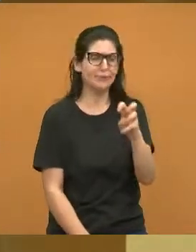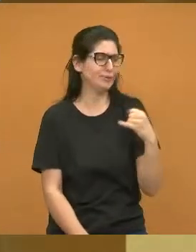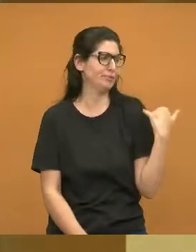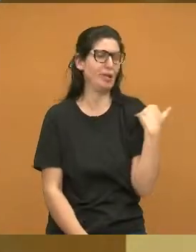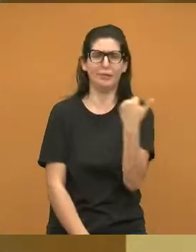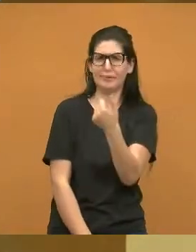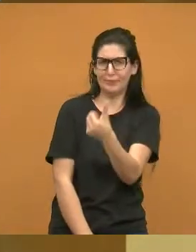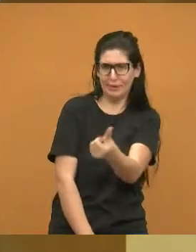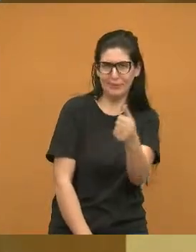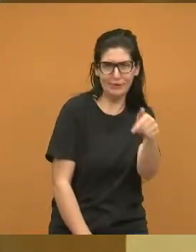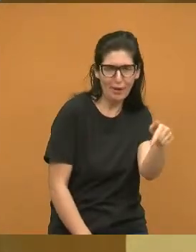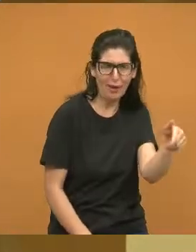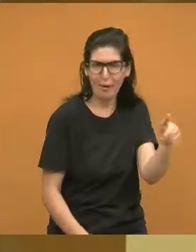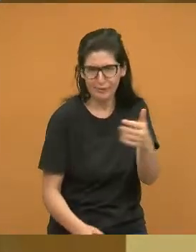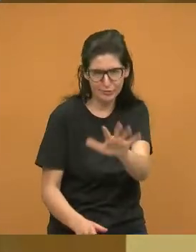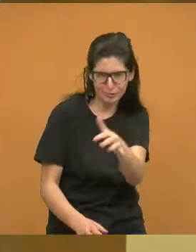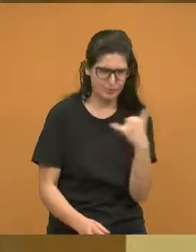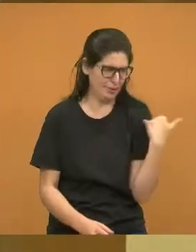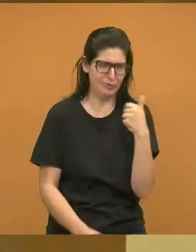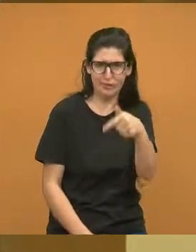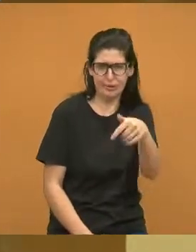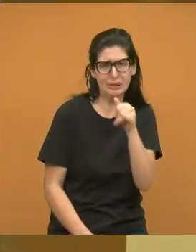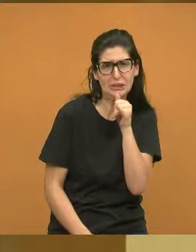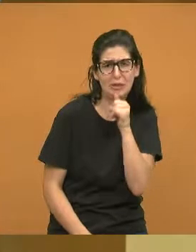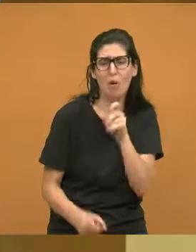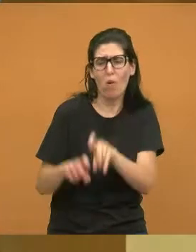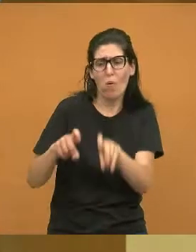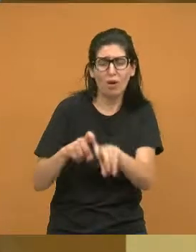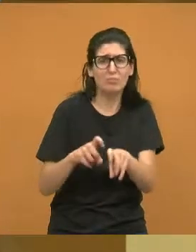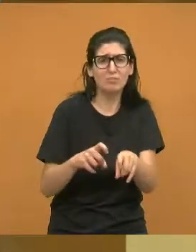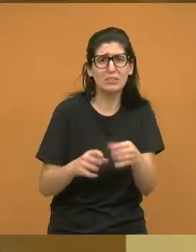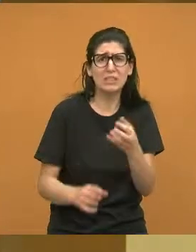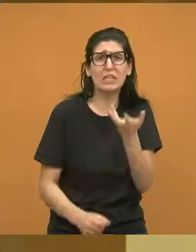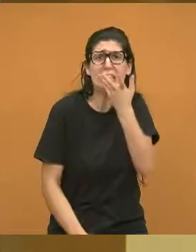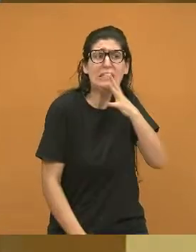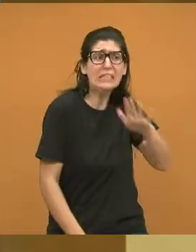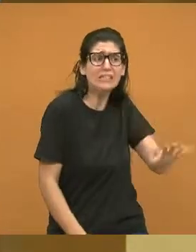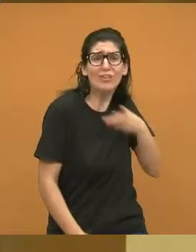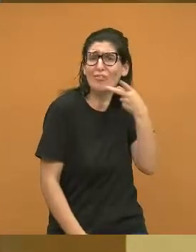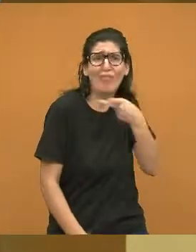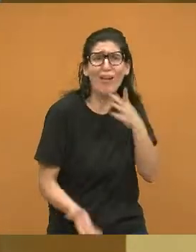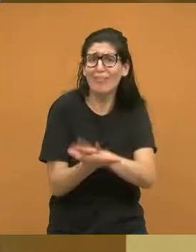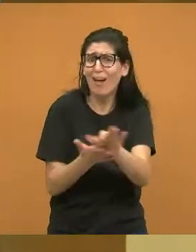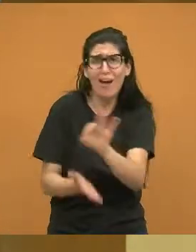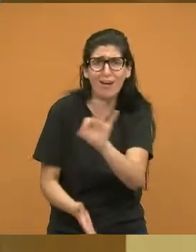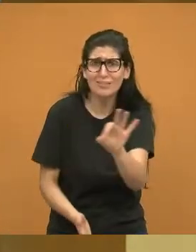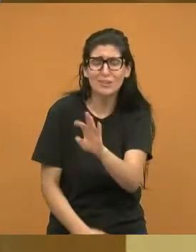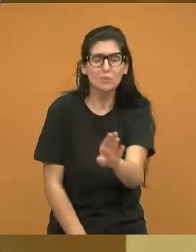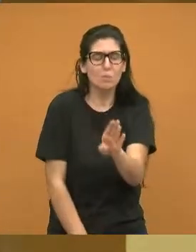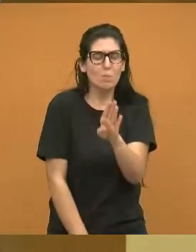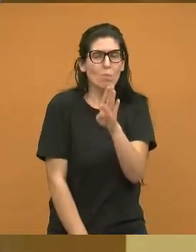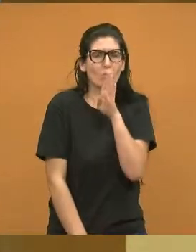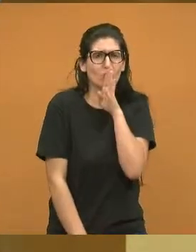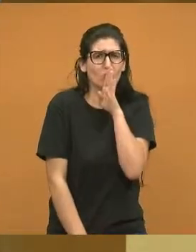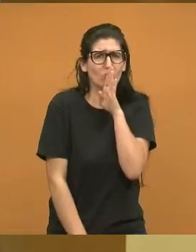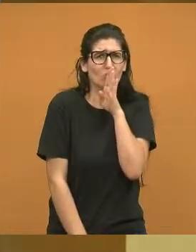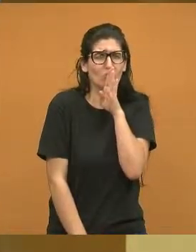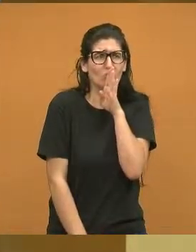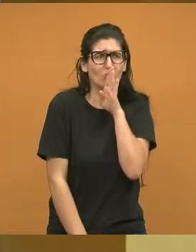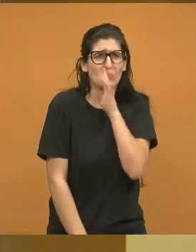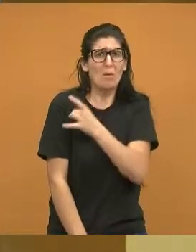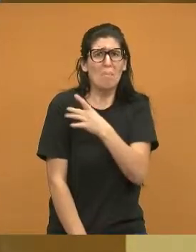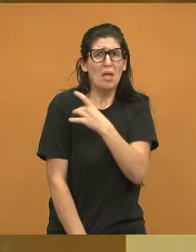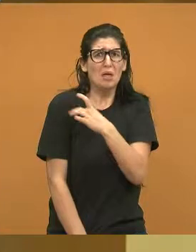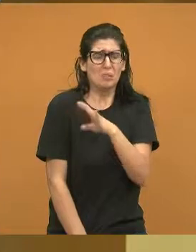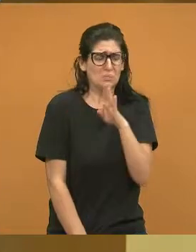abuso sexual, ela não tem nem condição de oferecer uma resistência, e a família não pode ter preconceito, tem